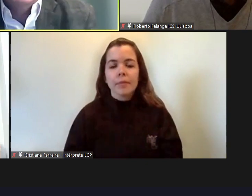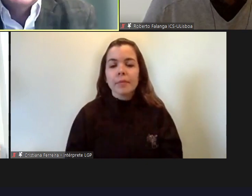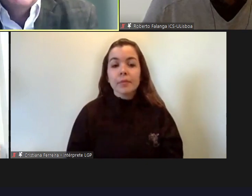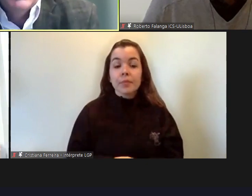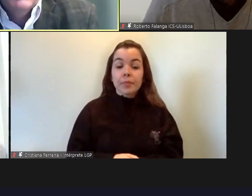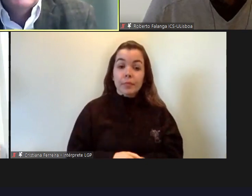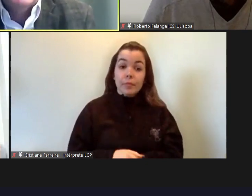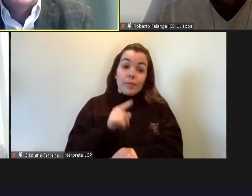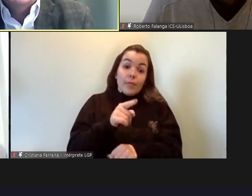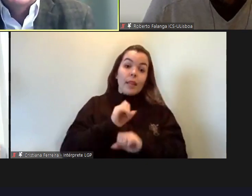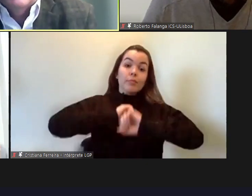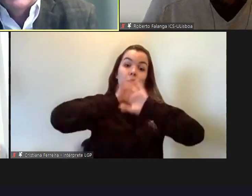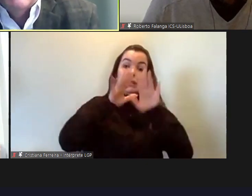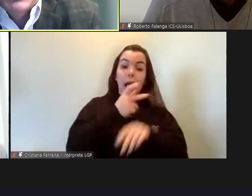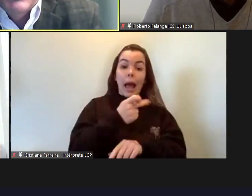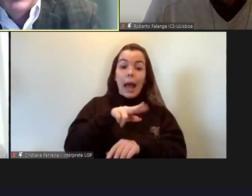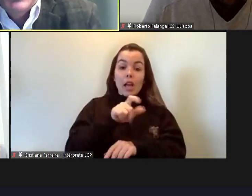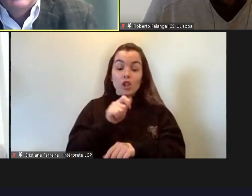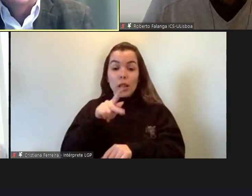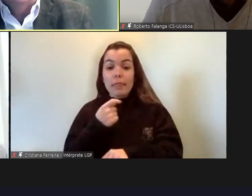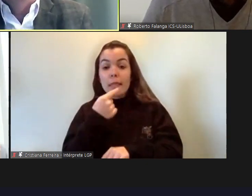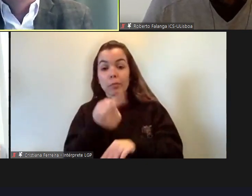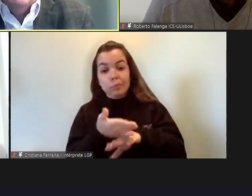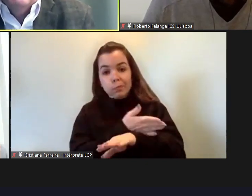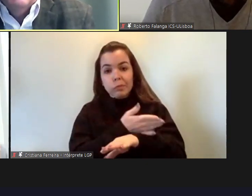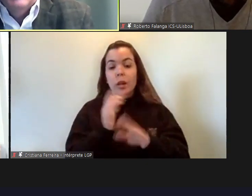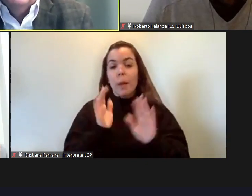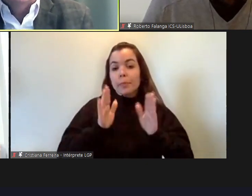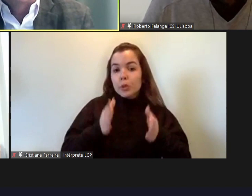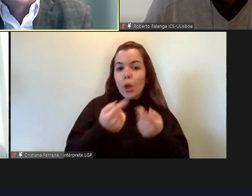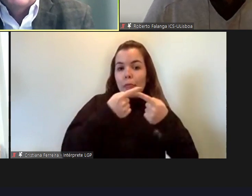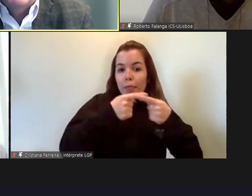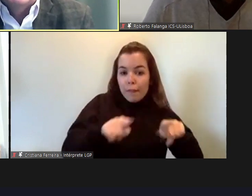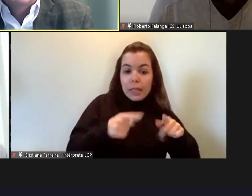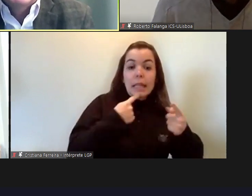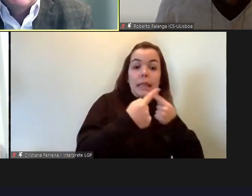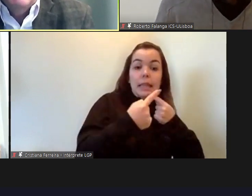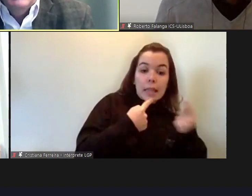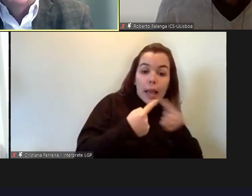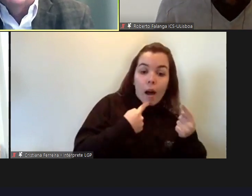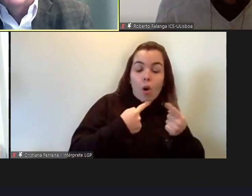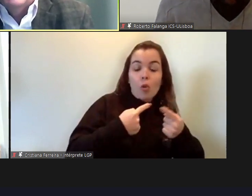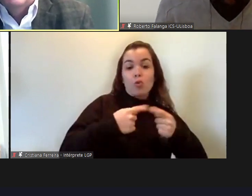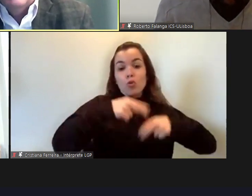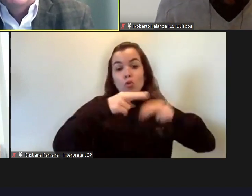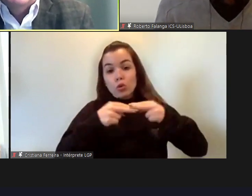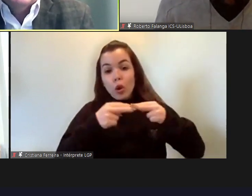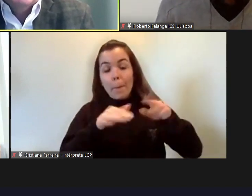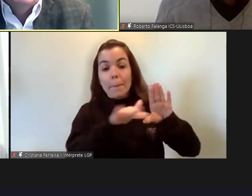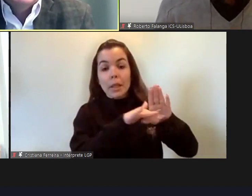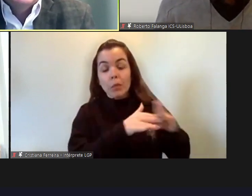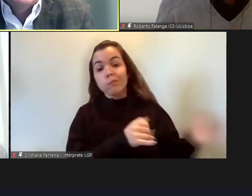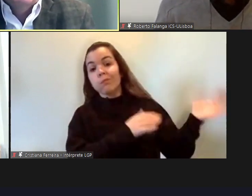mas é exatamente aquilo que a Angela estava a dizer. Nós temos que saber distinguir aquilo que é o diálogo, a construção e a participação, depois daquilo que é a